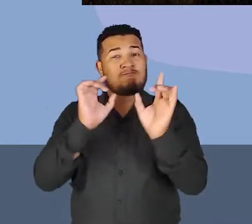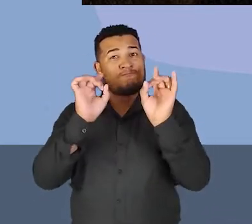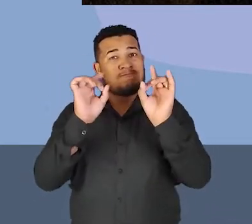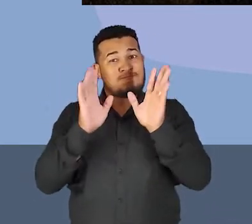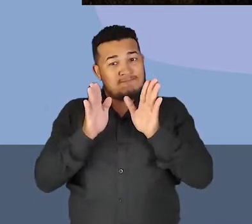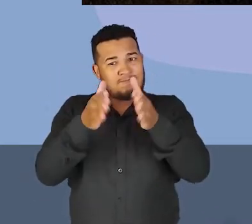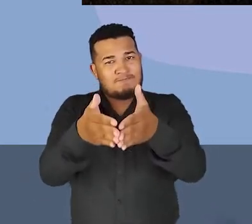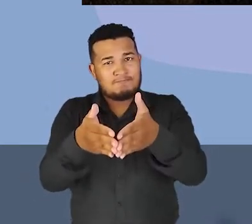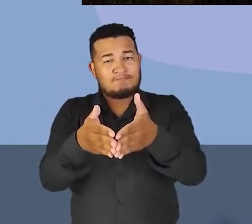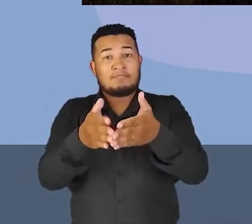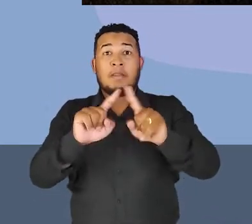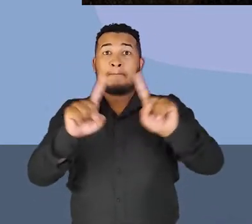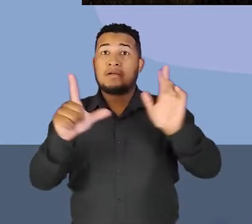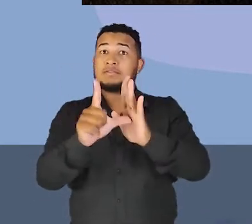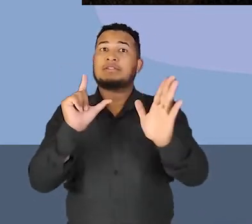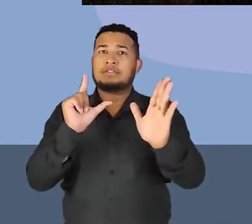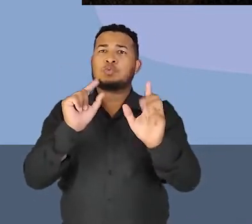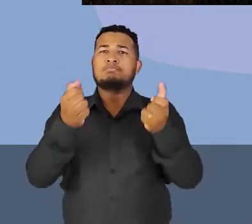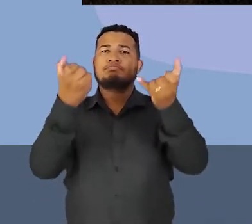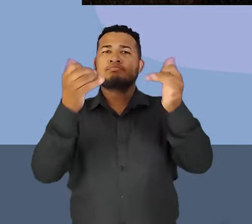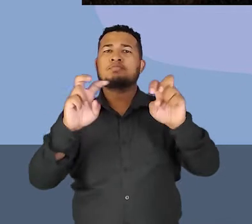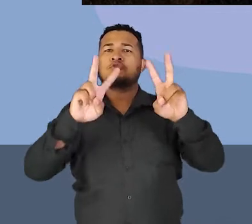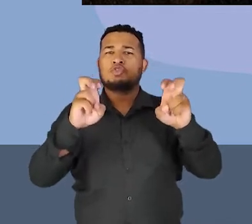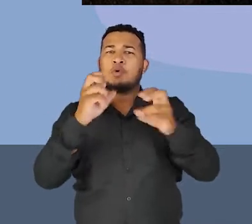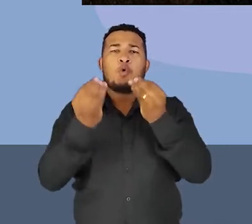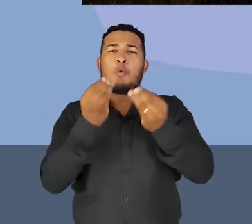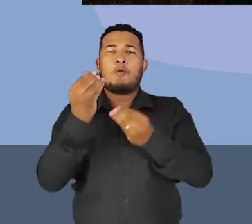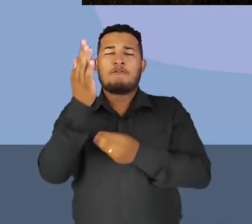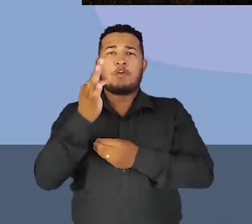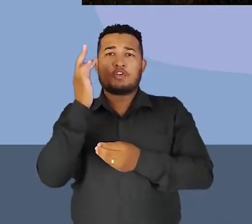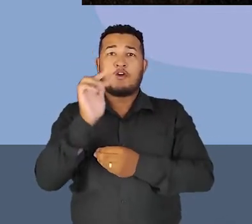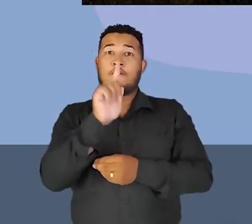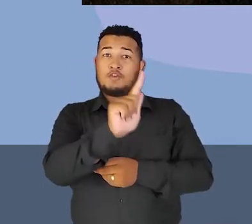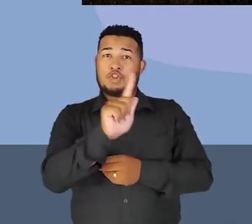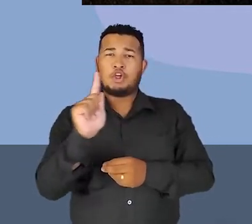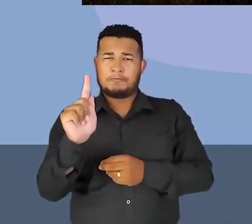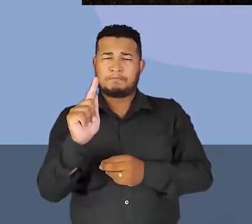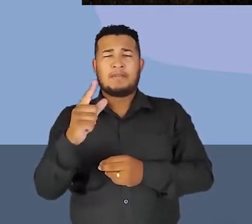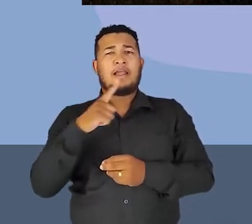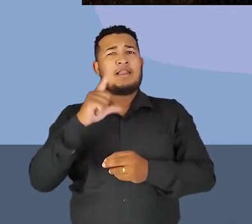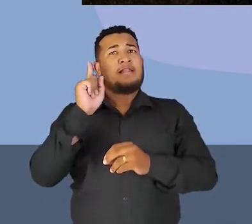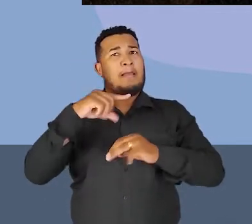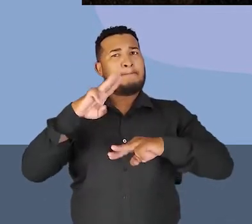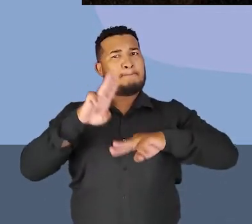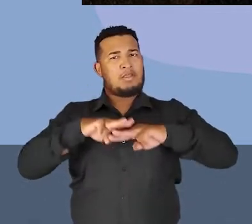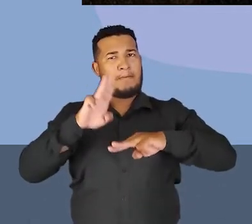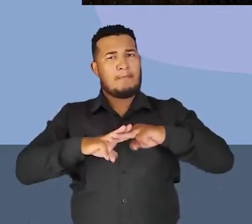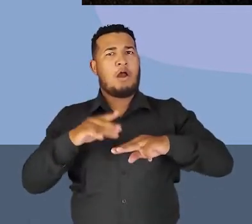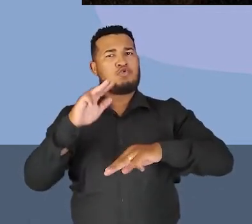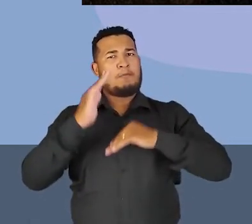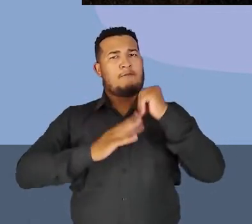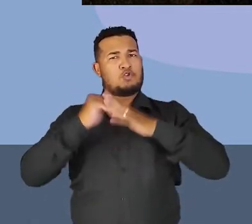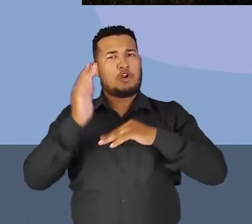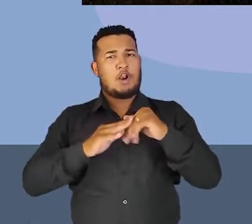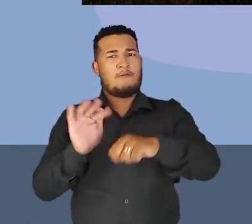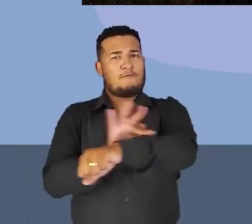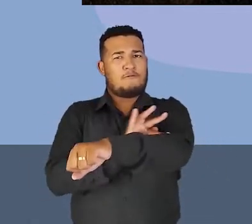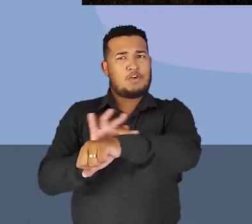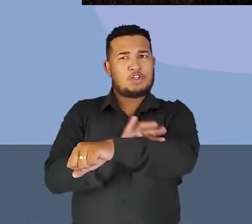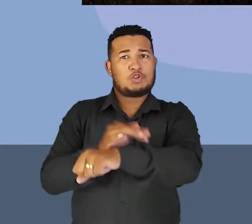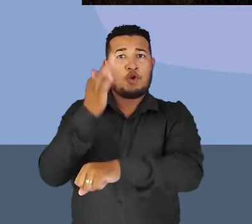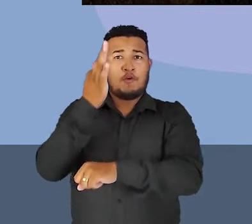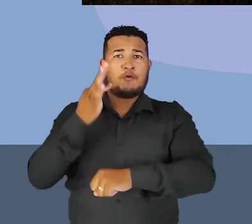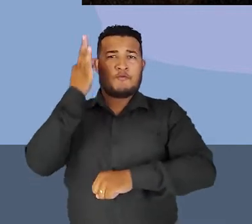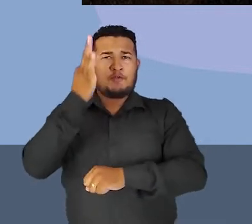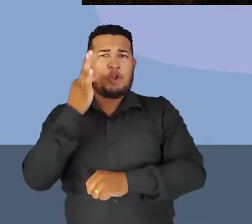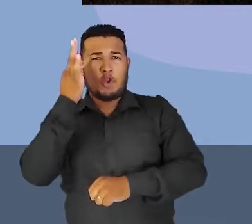específicos. Mas antes, vamos falar um pouquinho desse filósofo. Matemático, físico, astrônomo, filósofo na Itália,